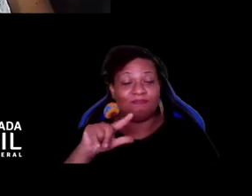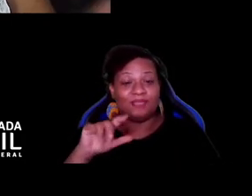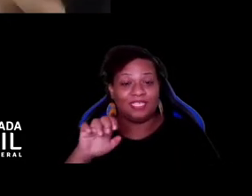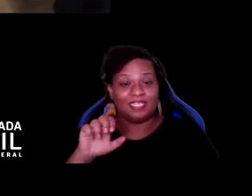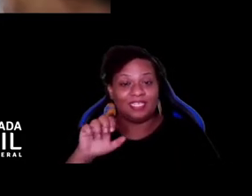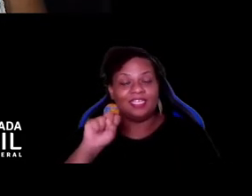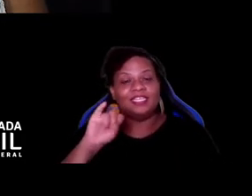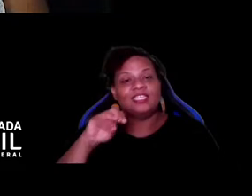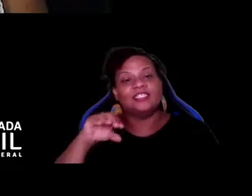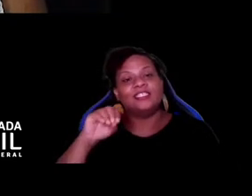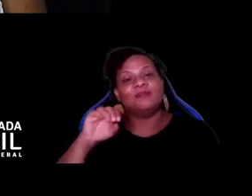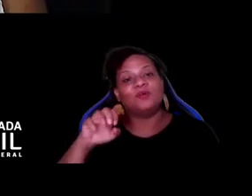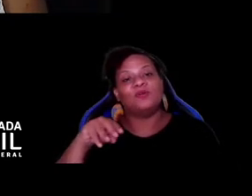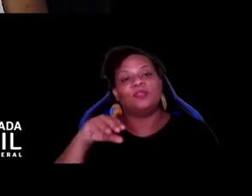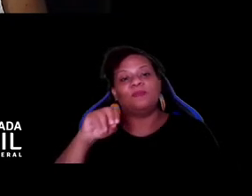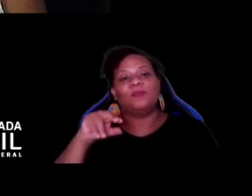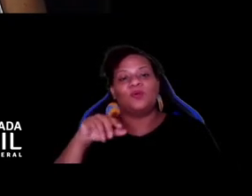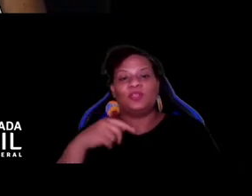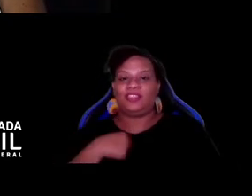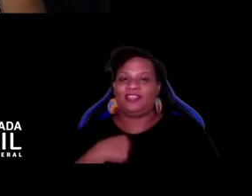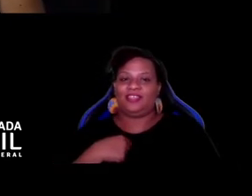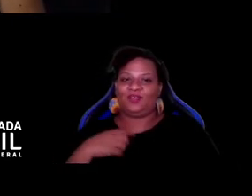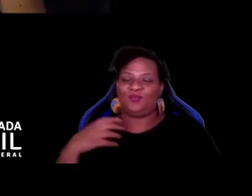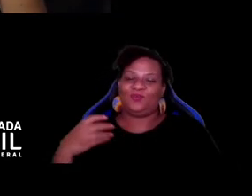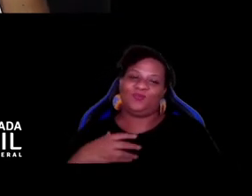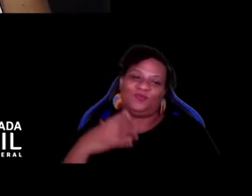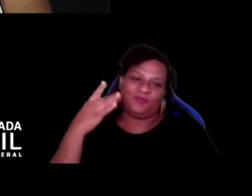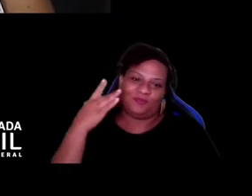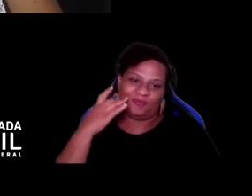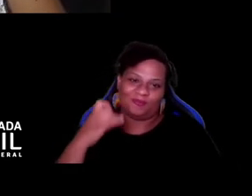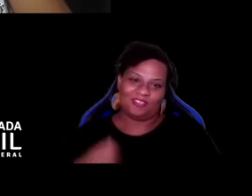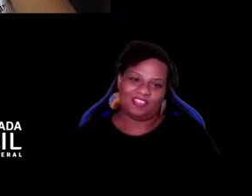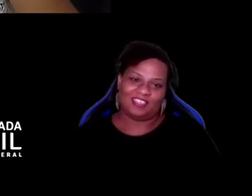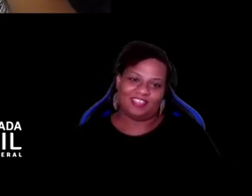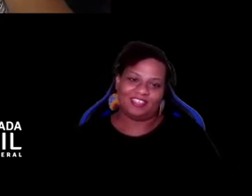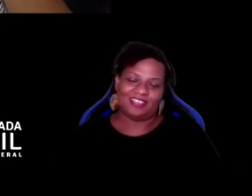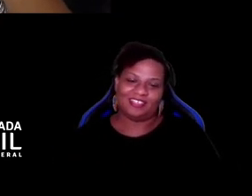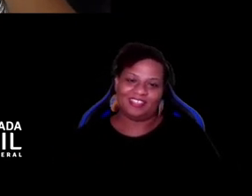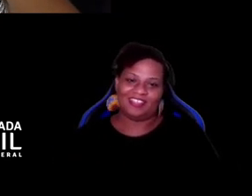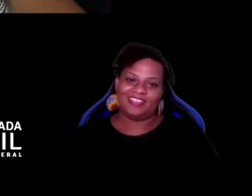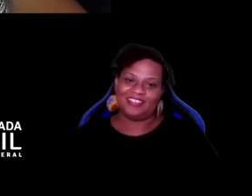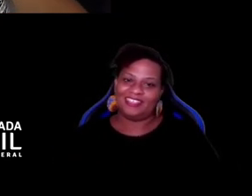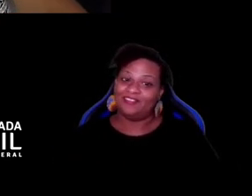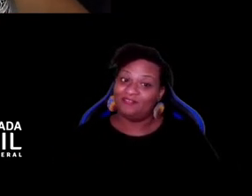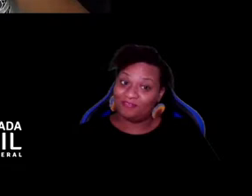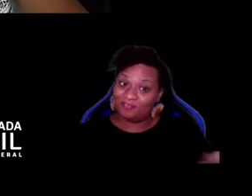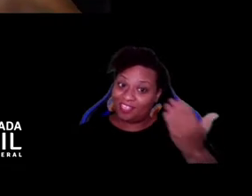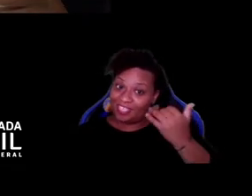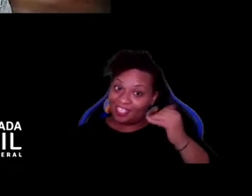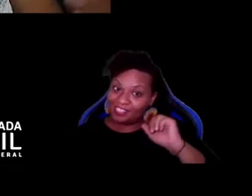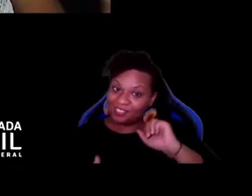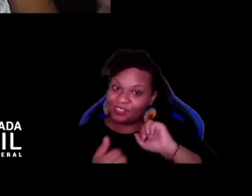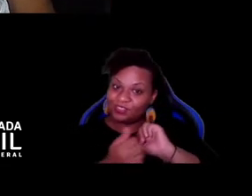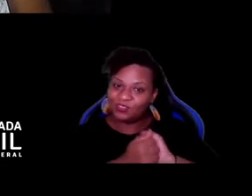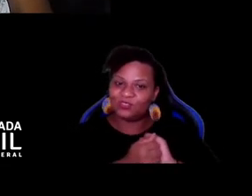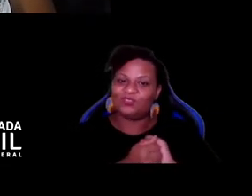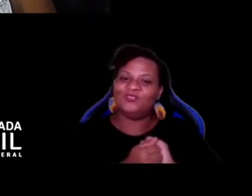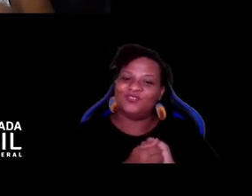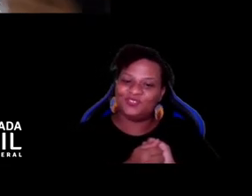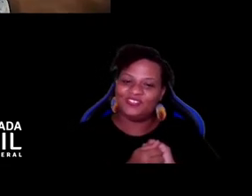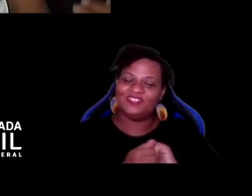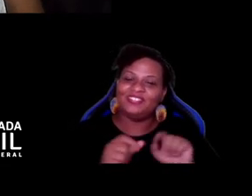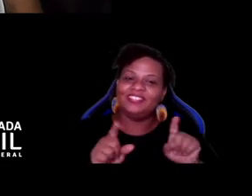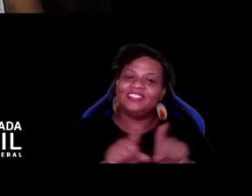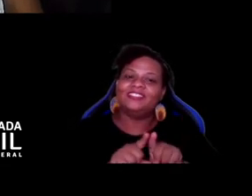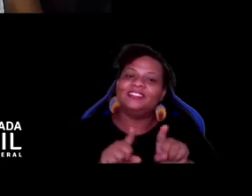Simone Sou e a Mônica Millet. Então, Maravilha. vamos chegar junto aí, que vai também